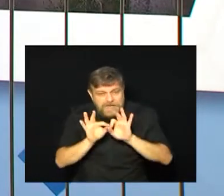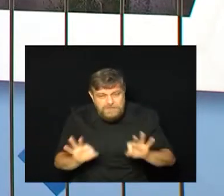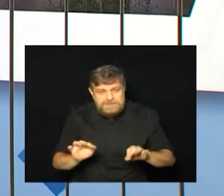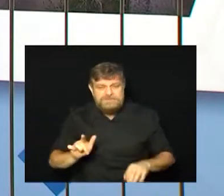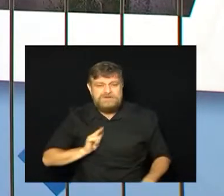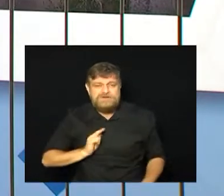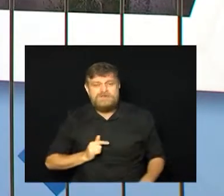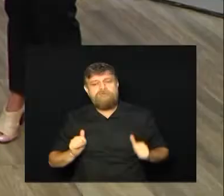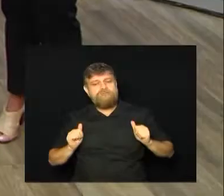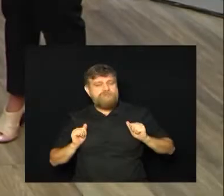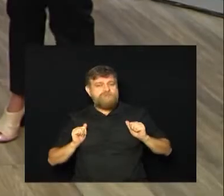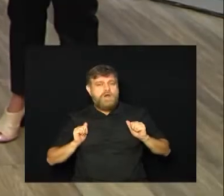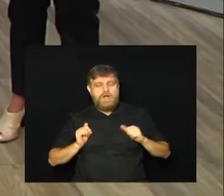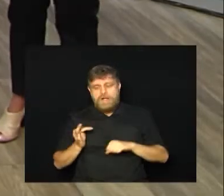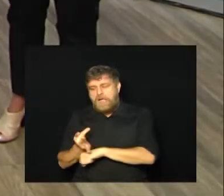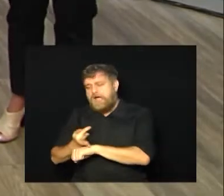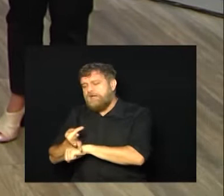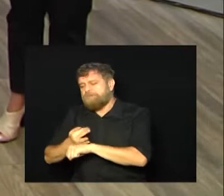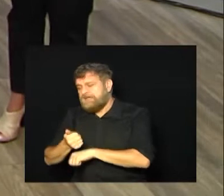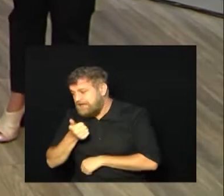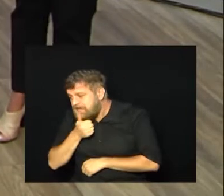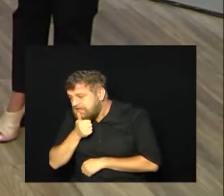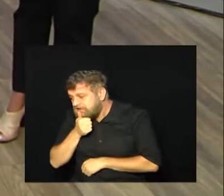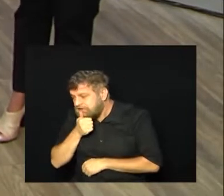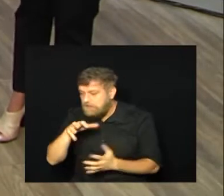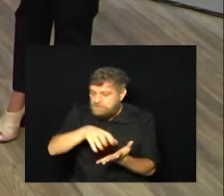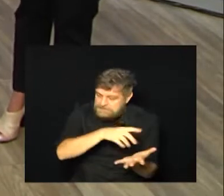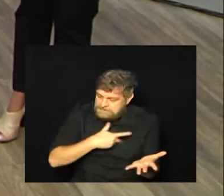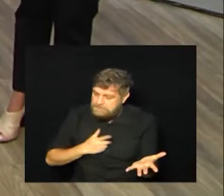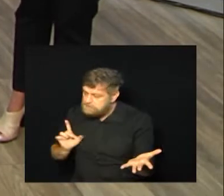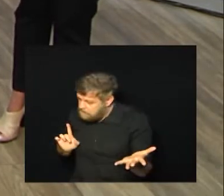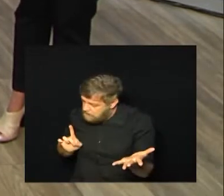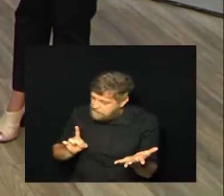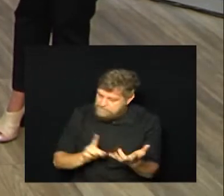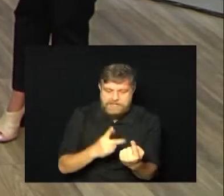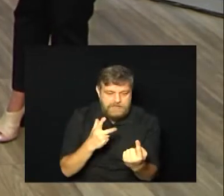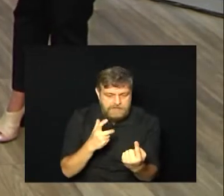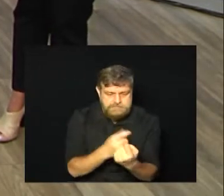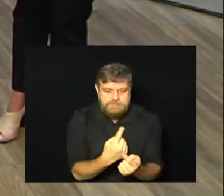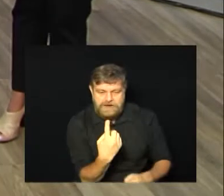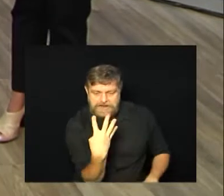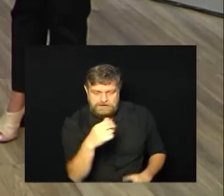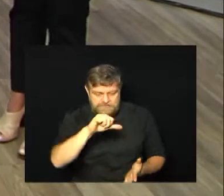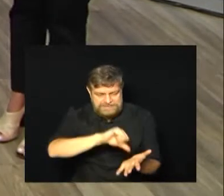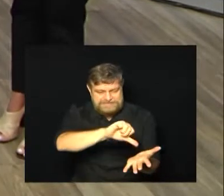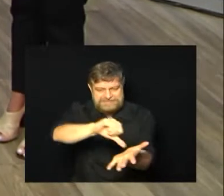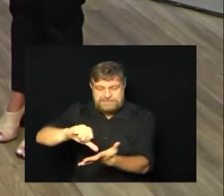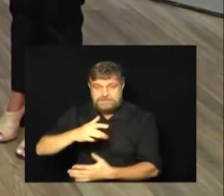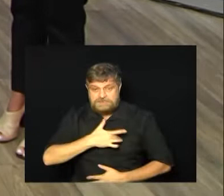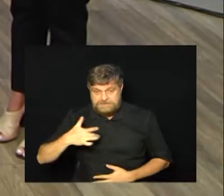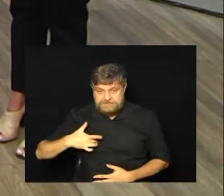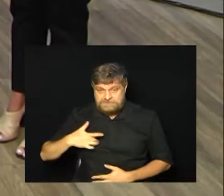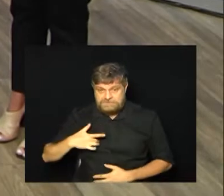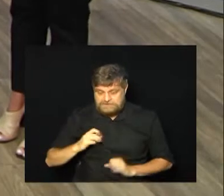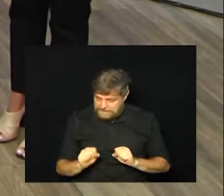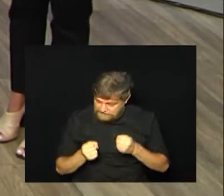de folga, ainda tá de férias, não voltou a trabalhar? Então vai se vacinar. 14 centros de saúde, então, sem agendamento, reforçando